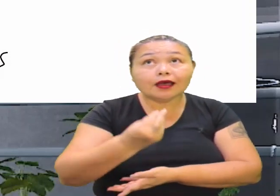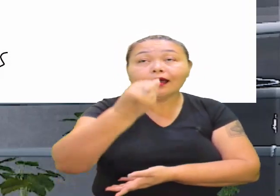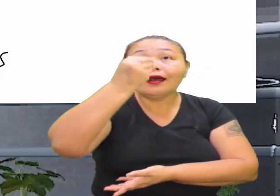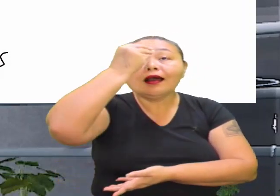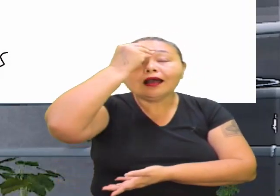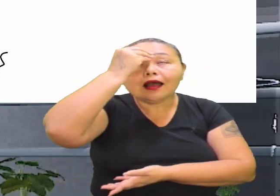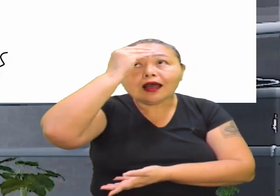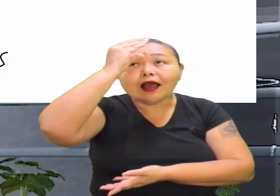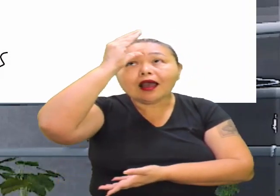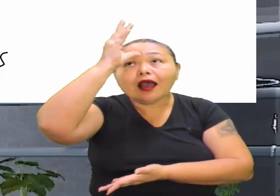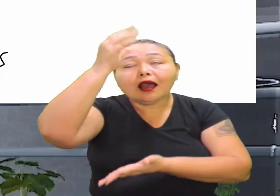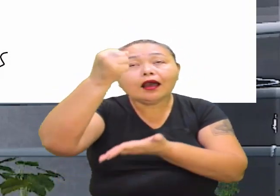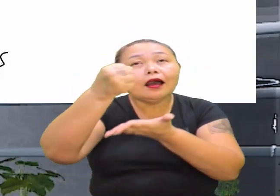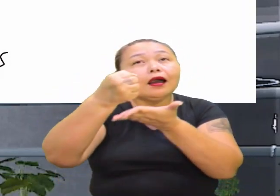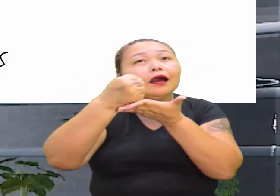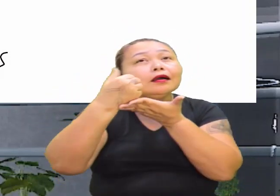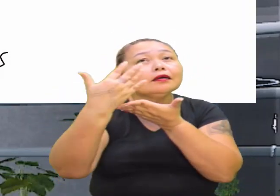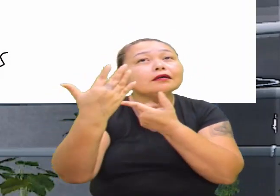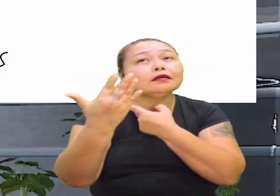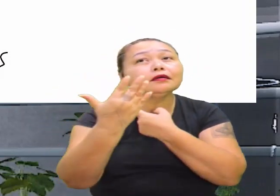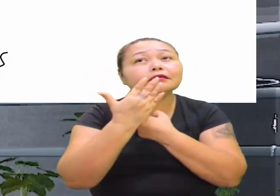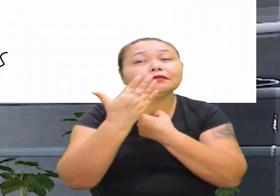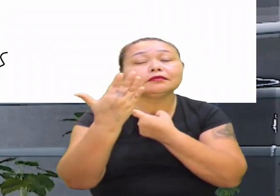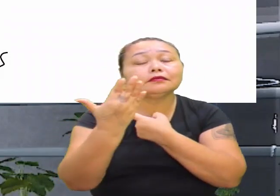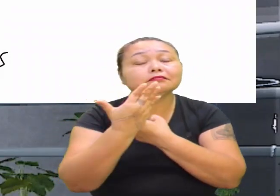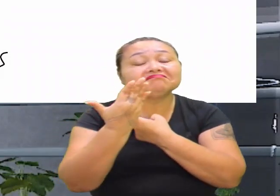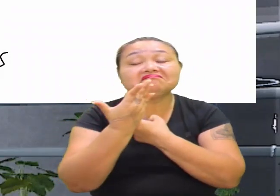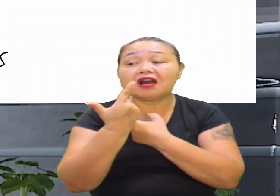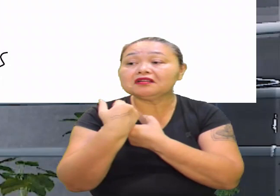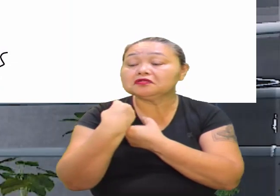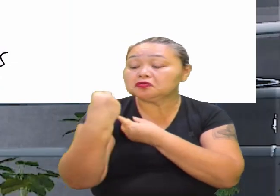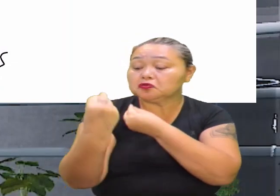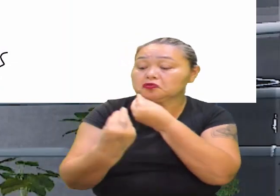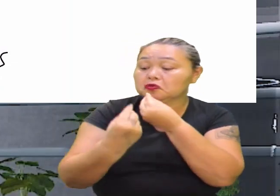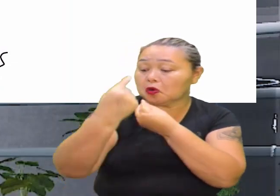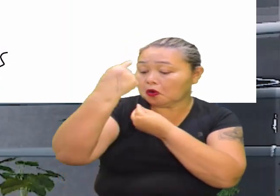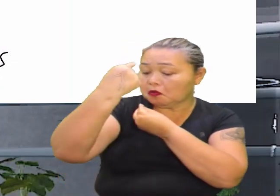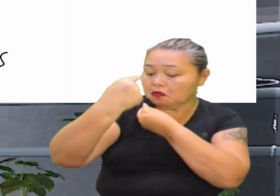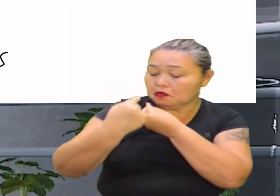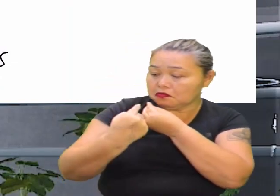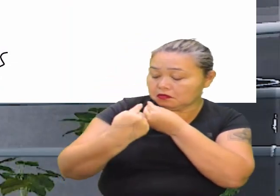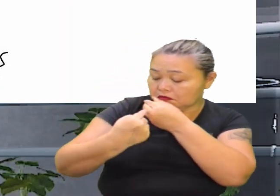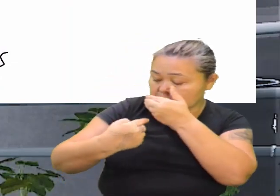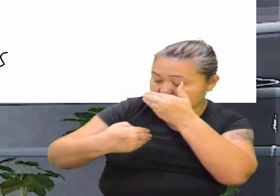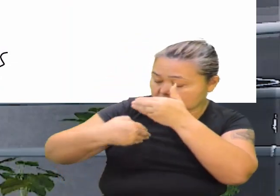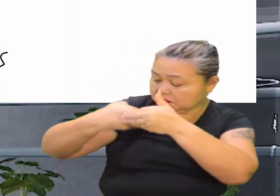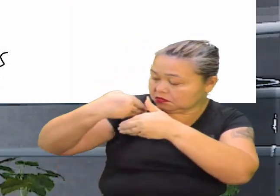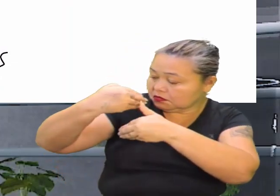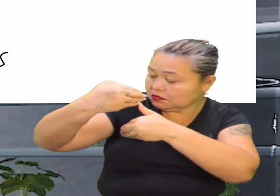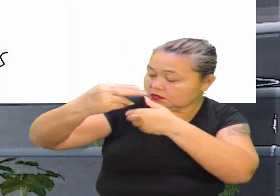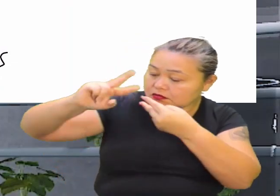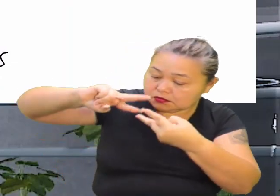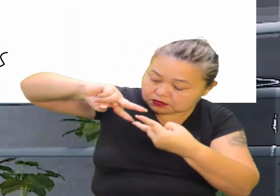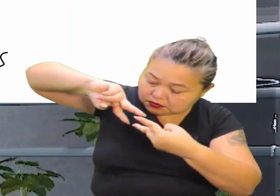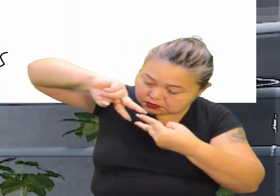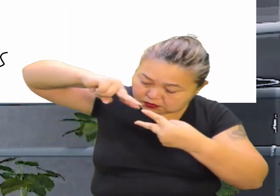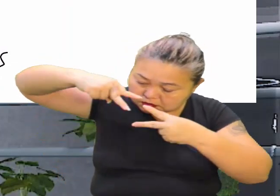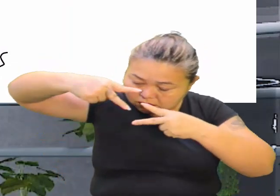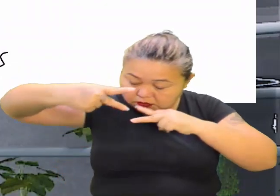nos auxilia na performance de uma evolução